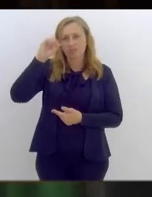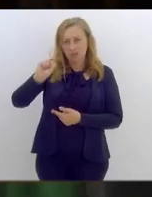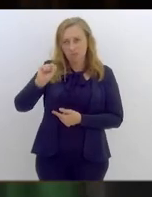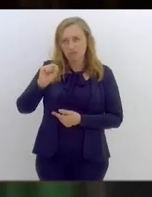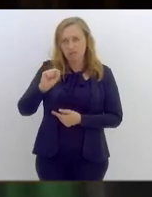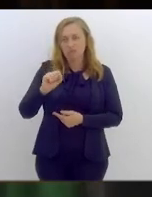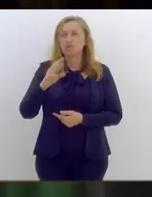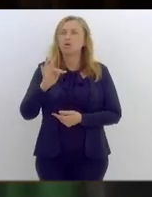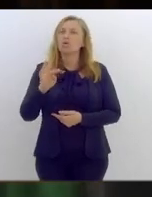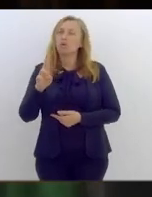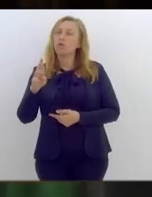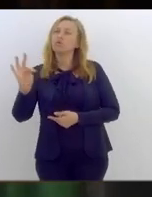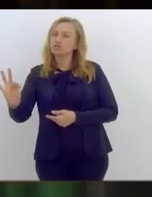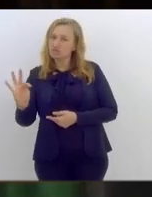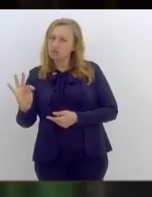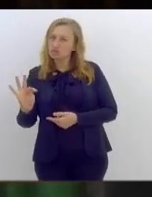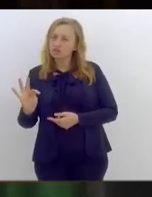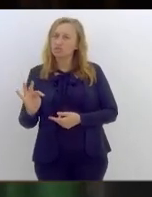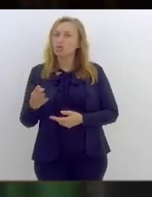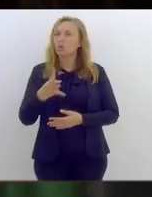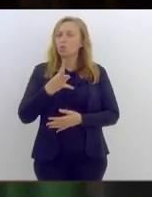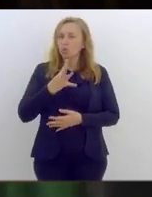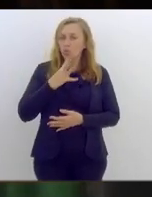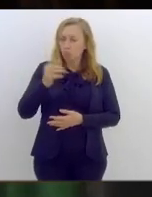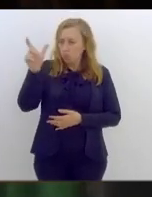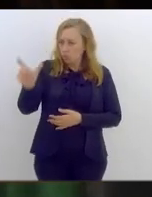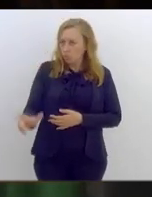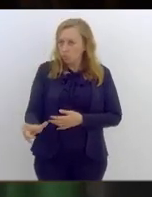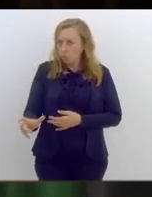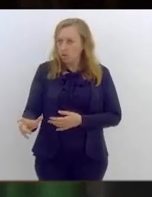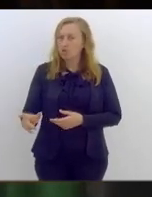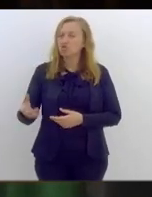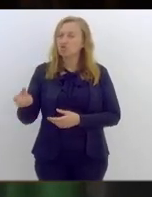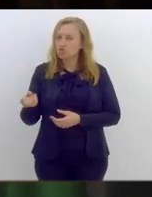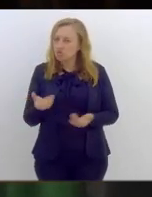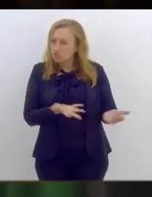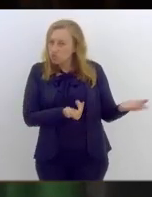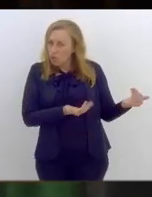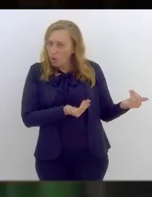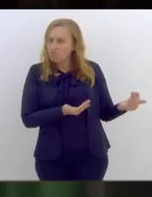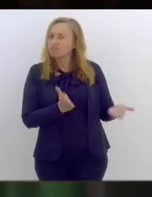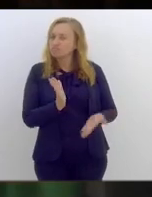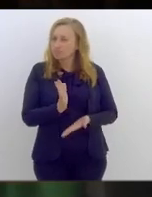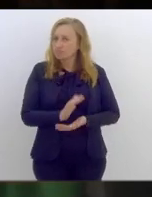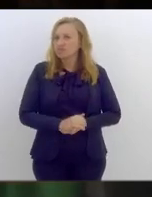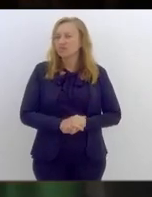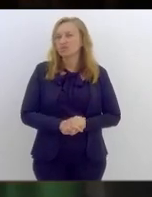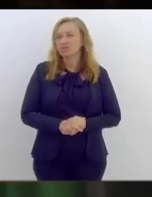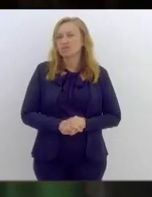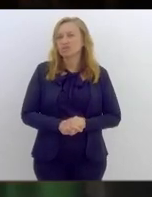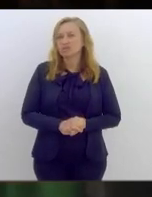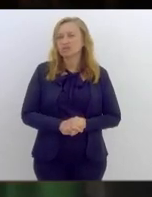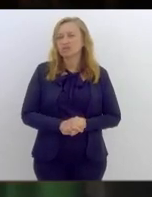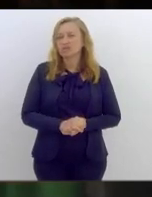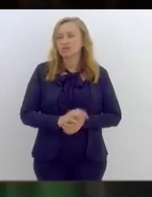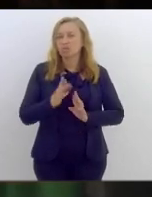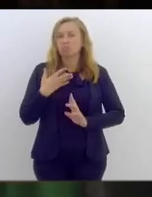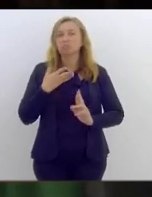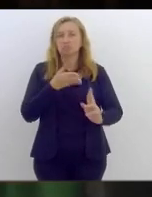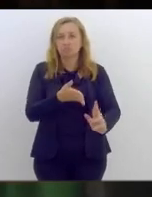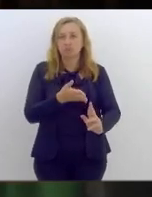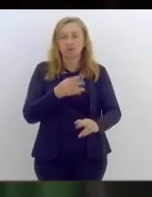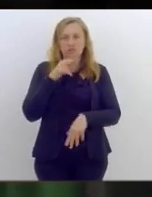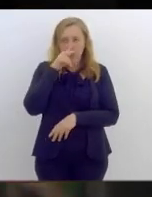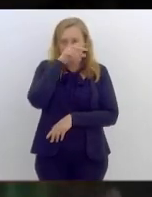uma Ruth de Souza. Conheci a Ruth muito jovem, né? E que foi uma referência